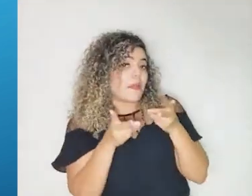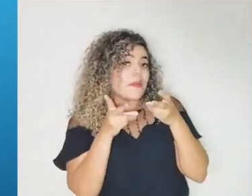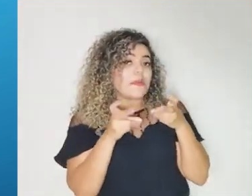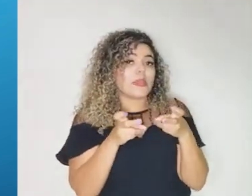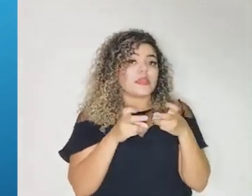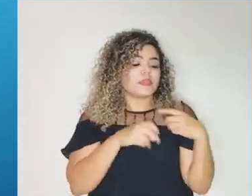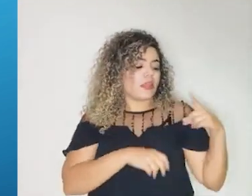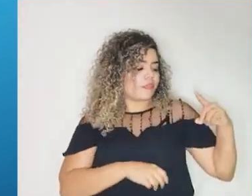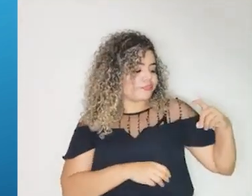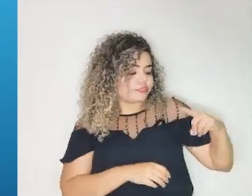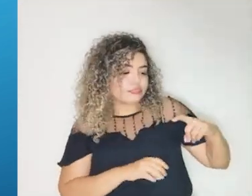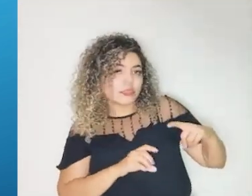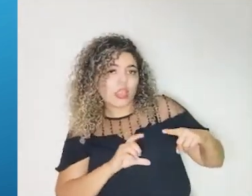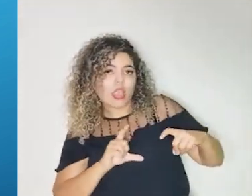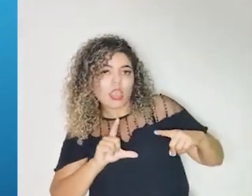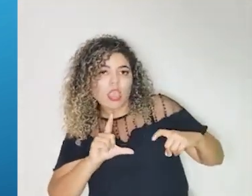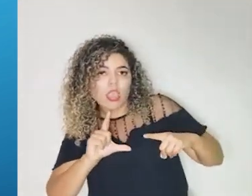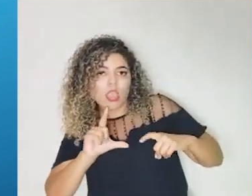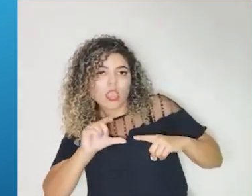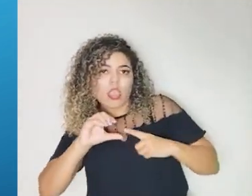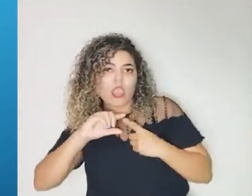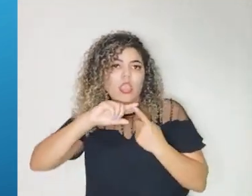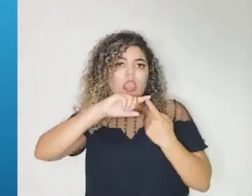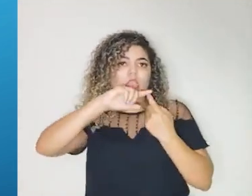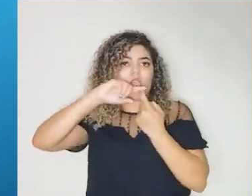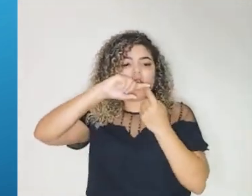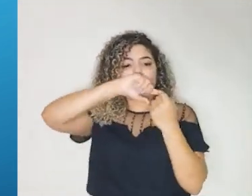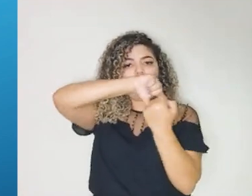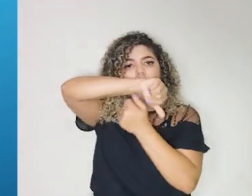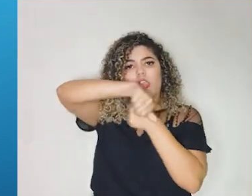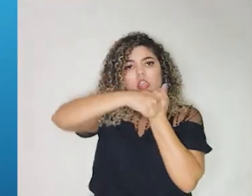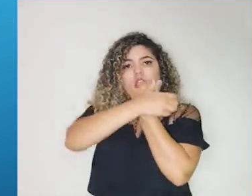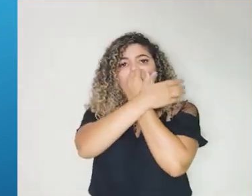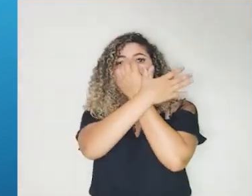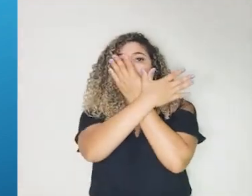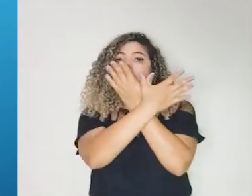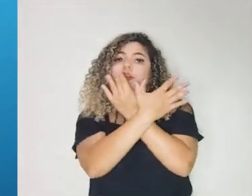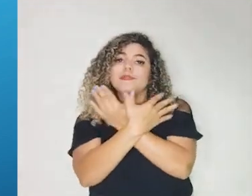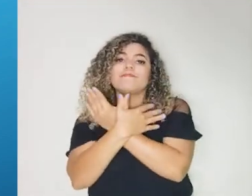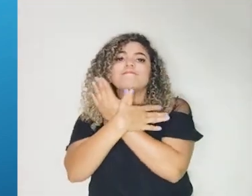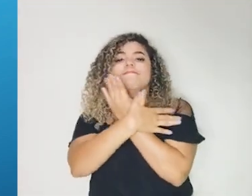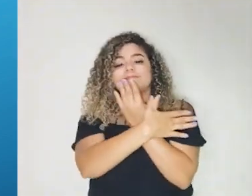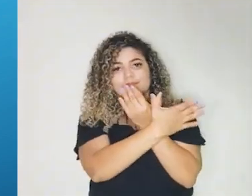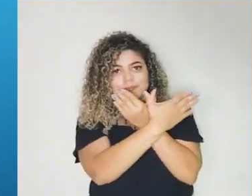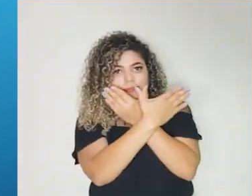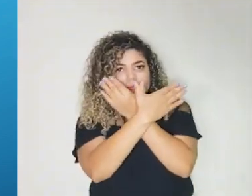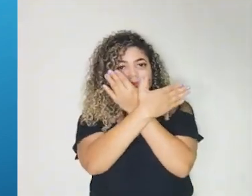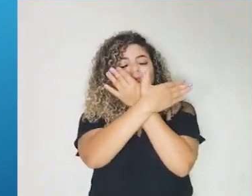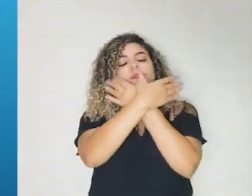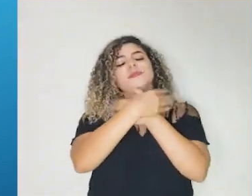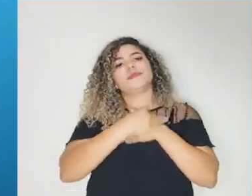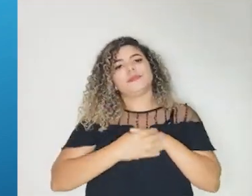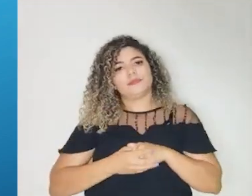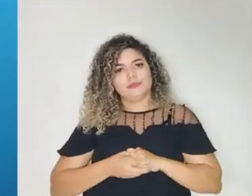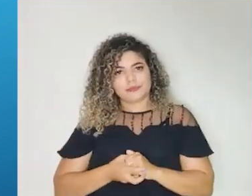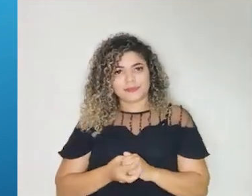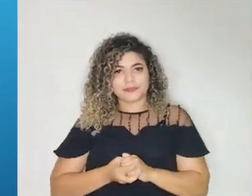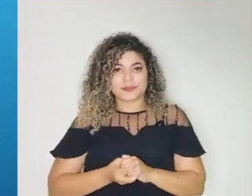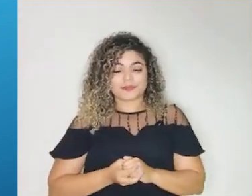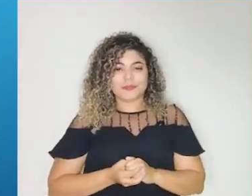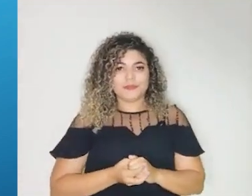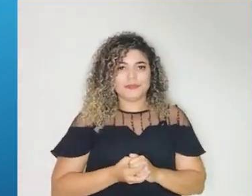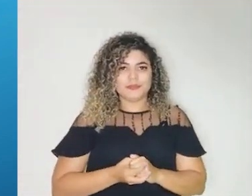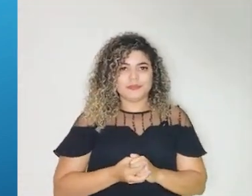a fase da larva, depois o desenvolvimento na pupa e só depois a liberação de um animal adulto, que seria a borboleta ou, por exemplo, a